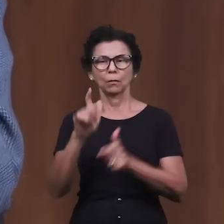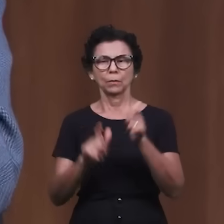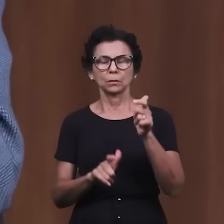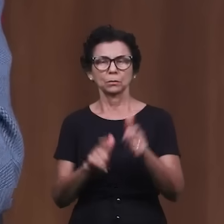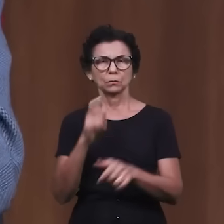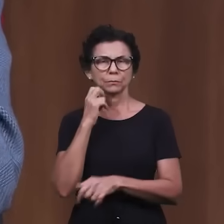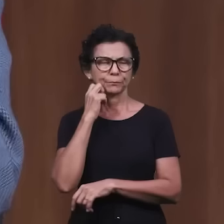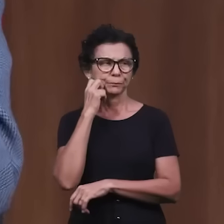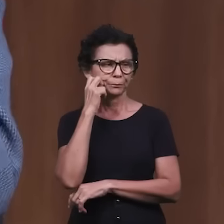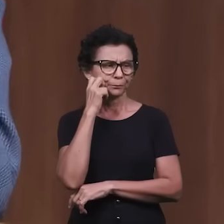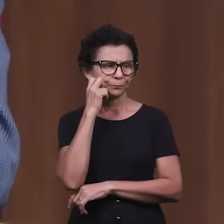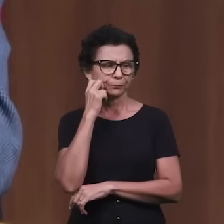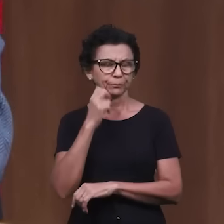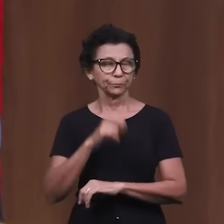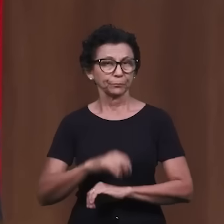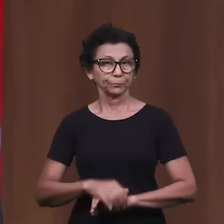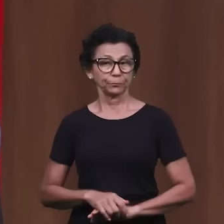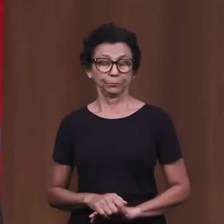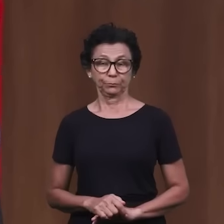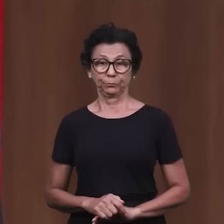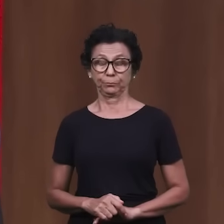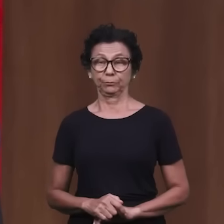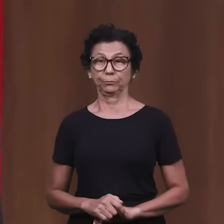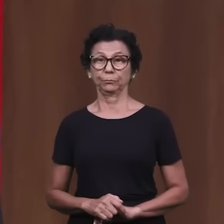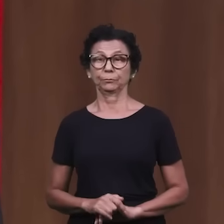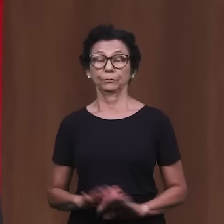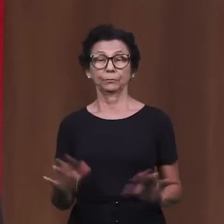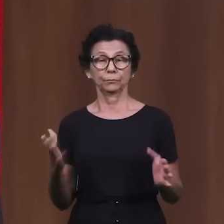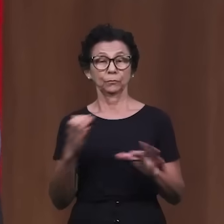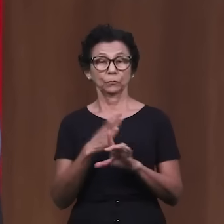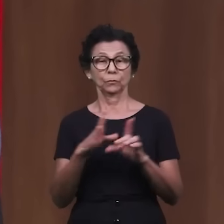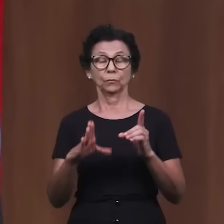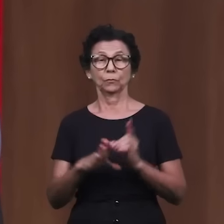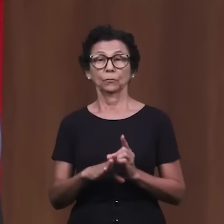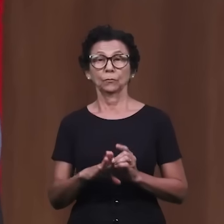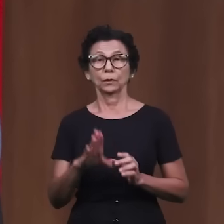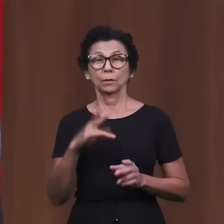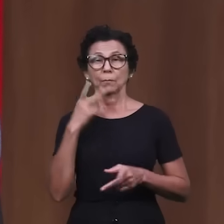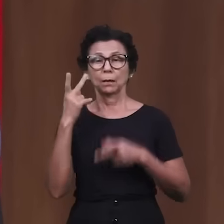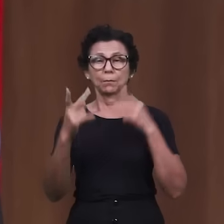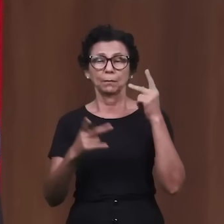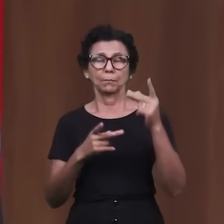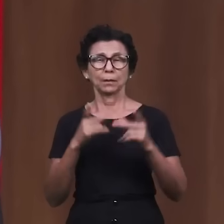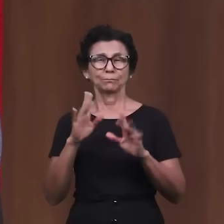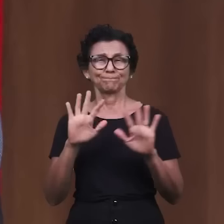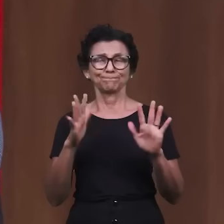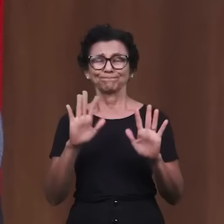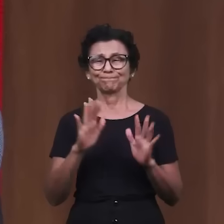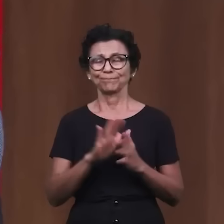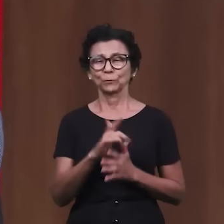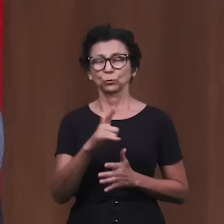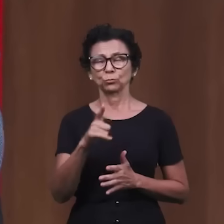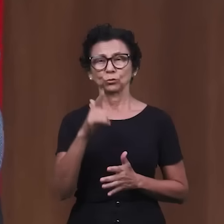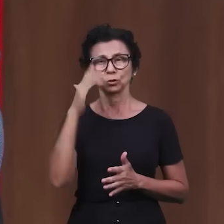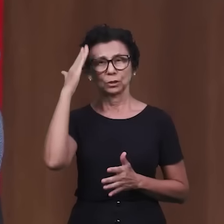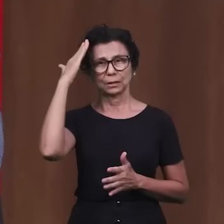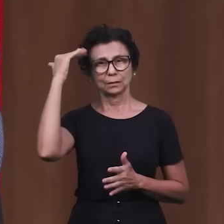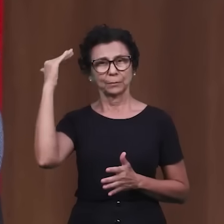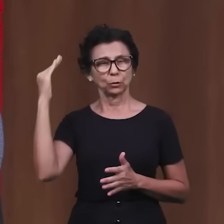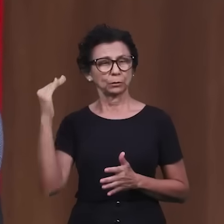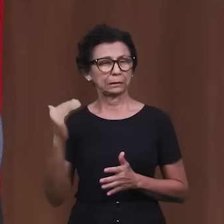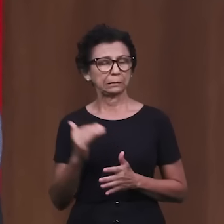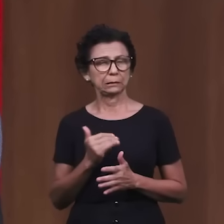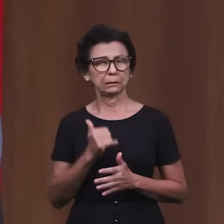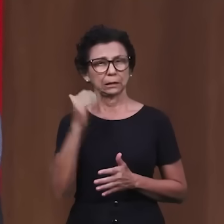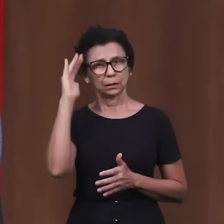constrangimento quando eles eram ditos publicamente num culto, sem discernimento, sem sabedoria,